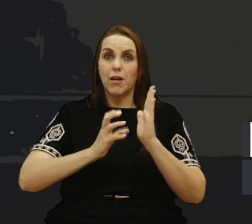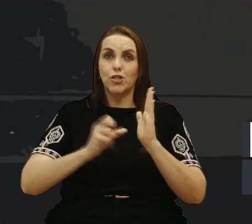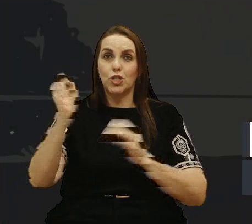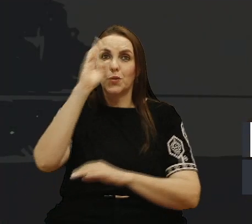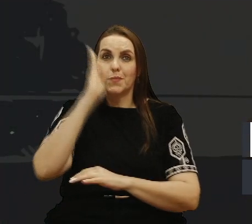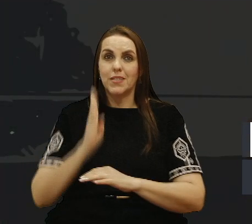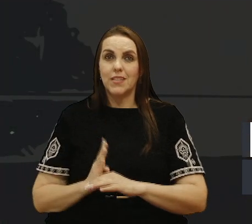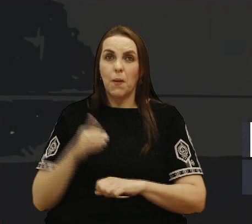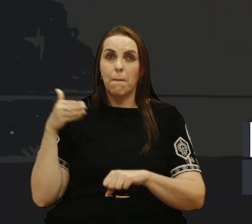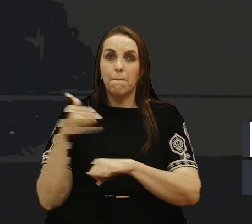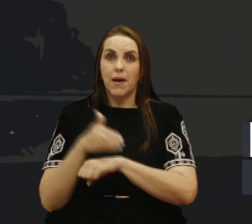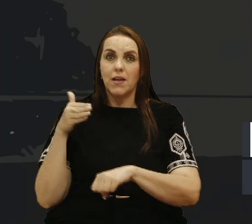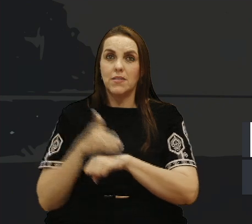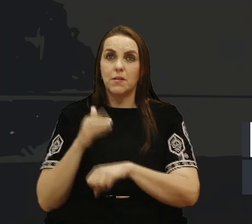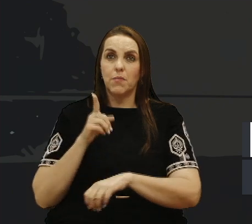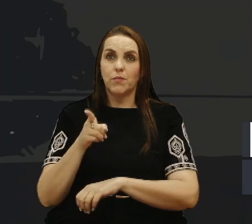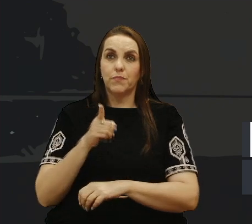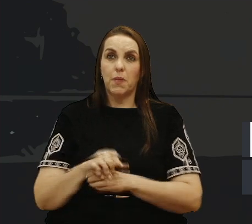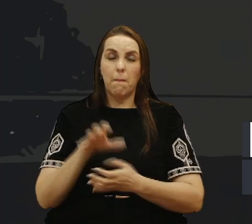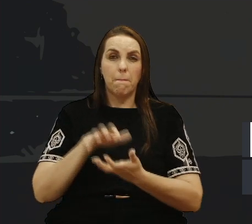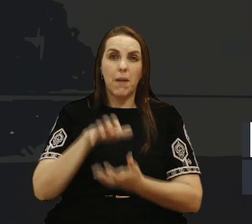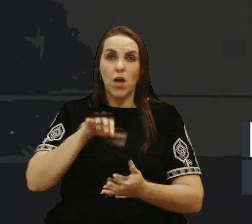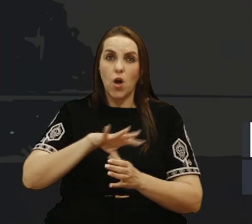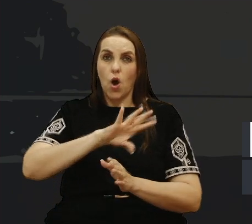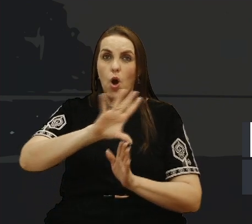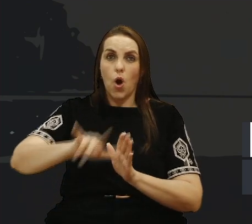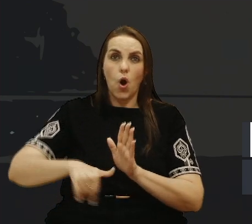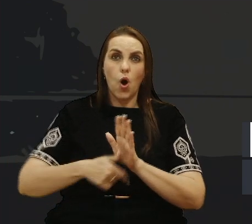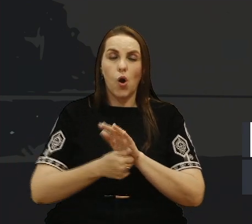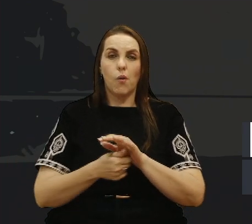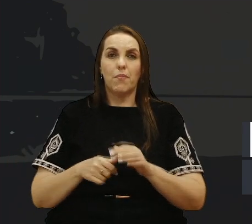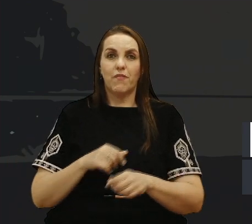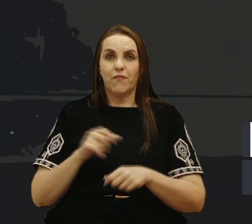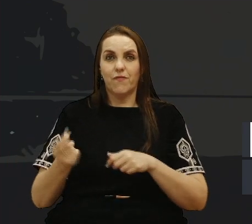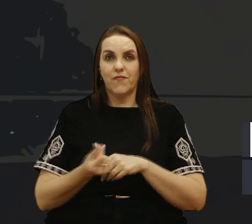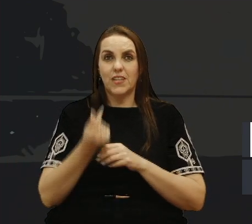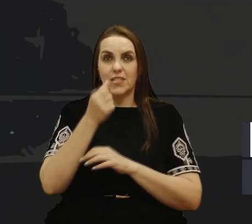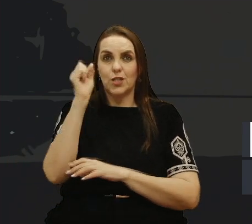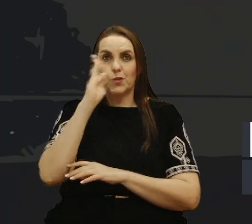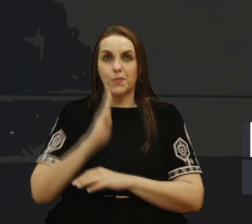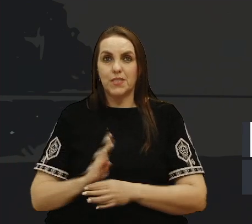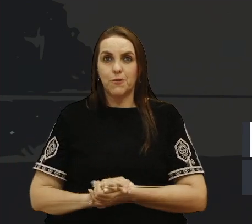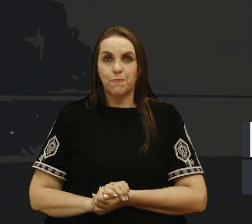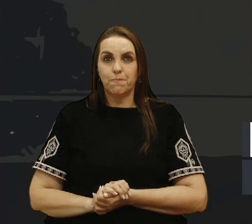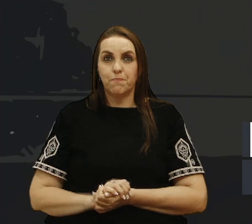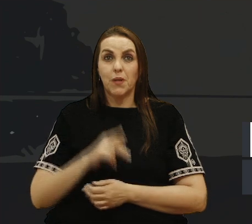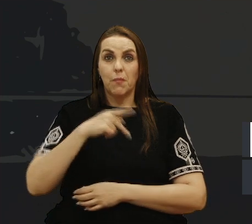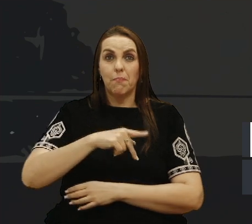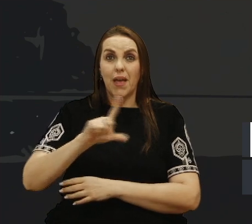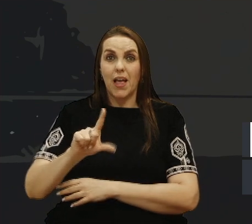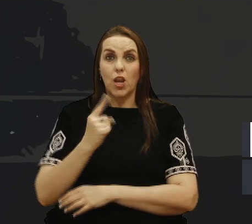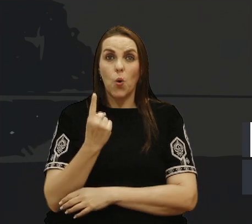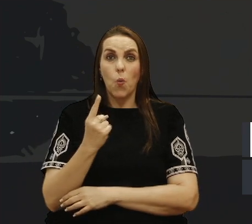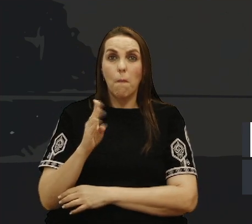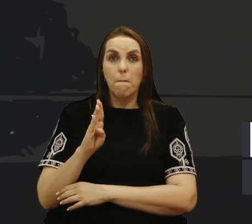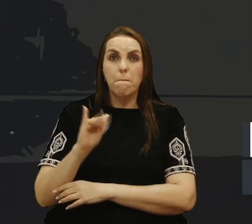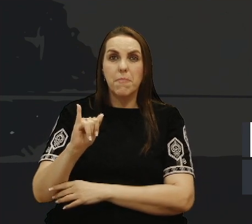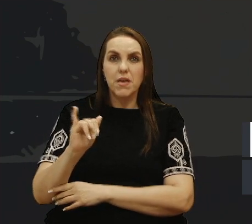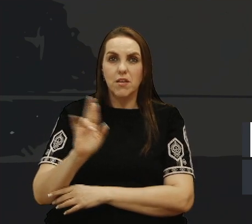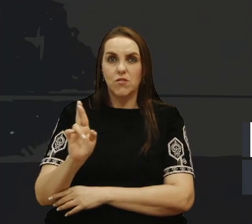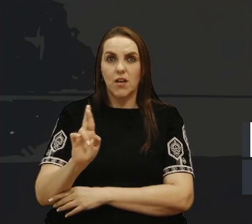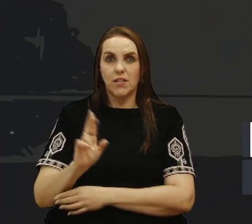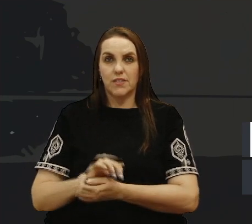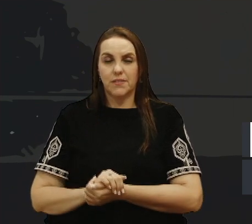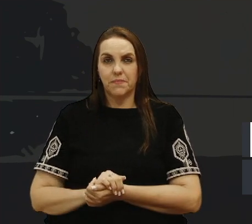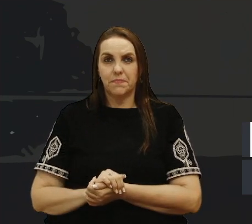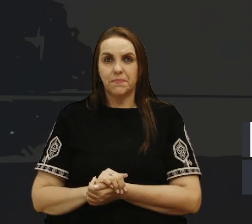foram partícipes do maior golpe financeiro da história do Brasil. O Partido Liberal com R$1 bilhão. E